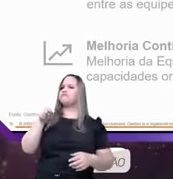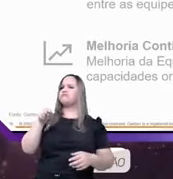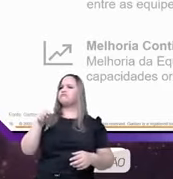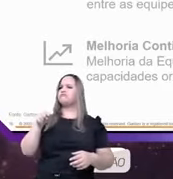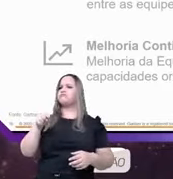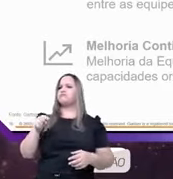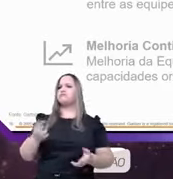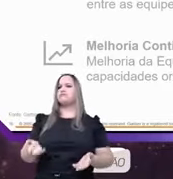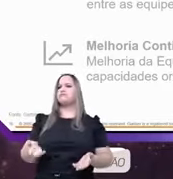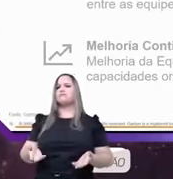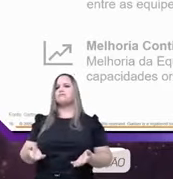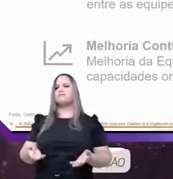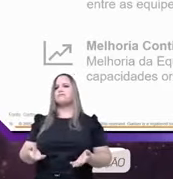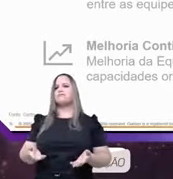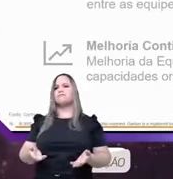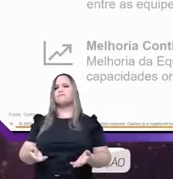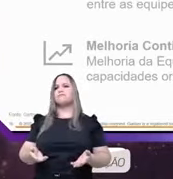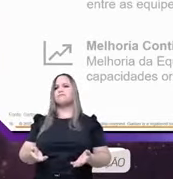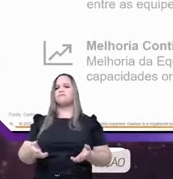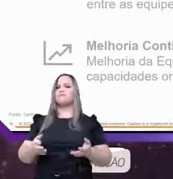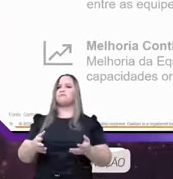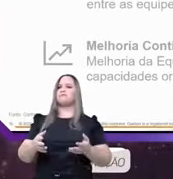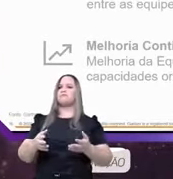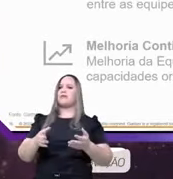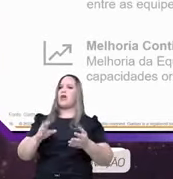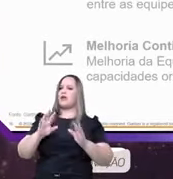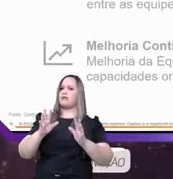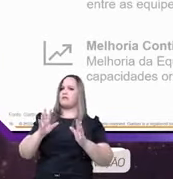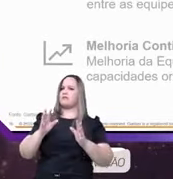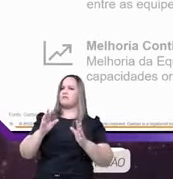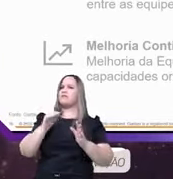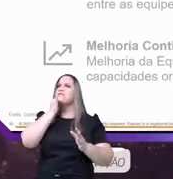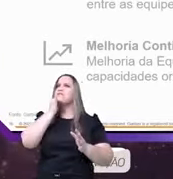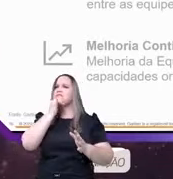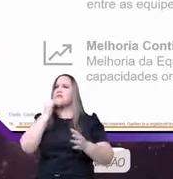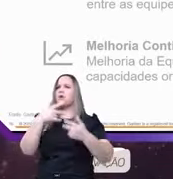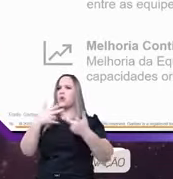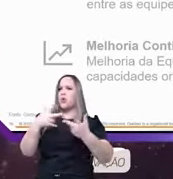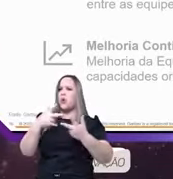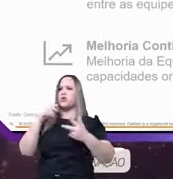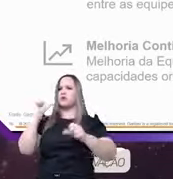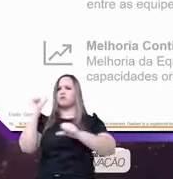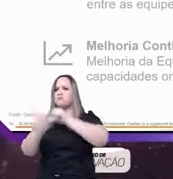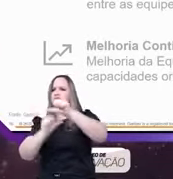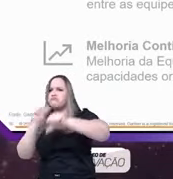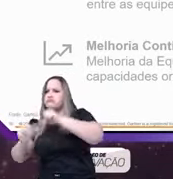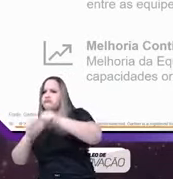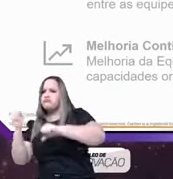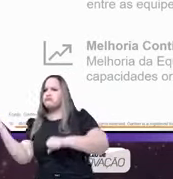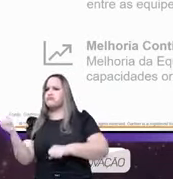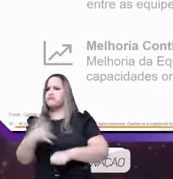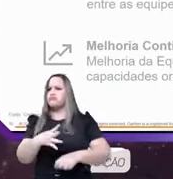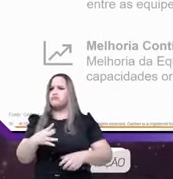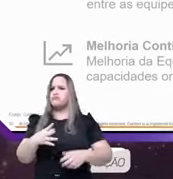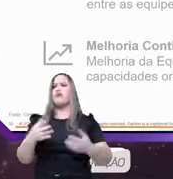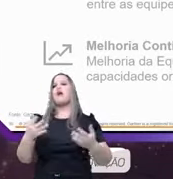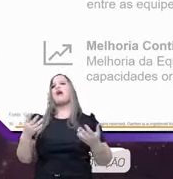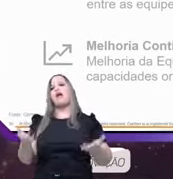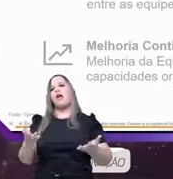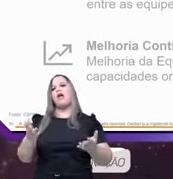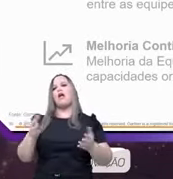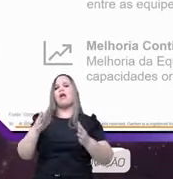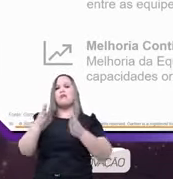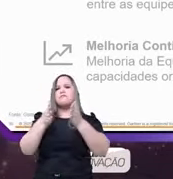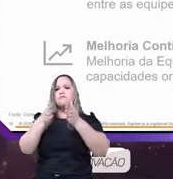que aconteceu anteriormente sobre a inovação. Inovação é um princípio básico onde você tem